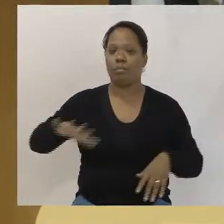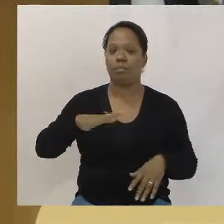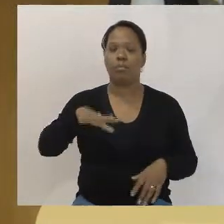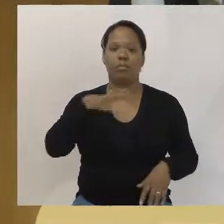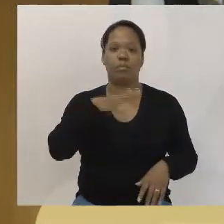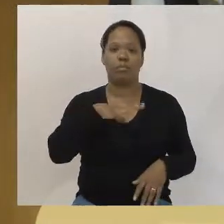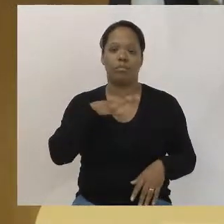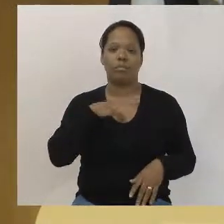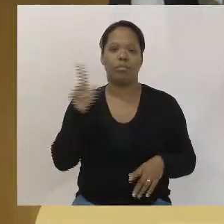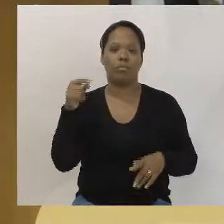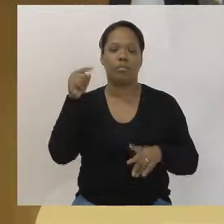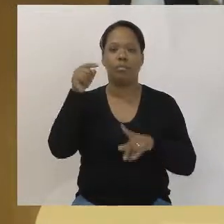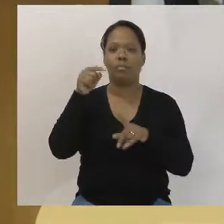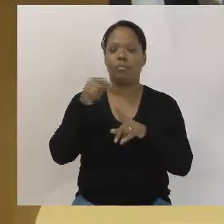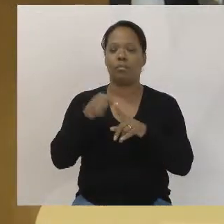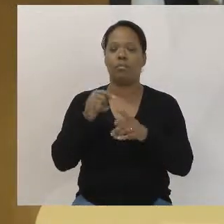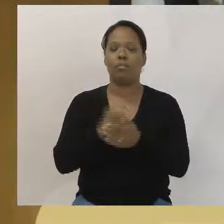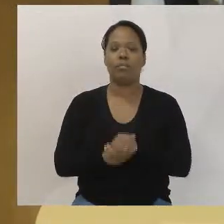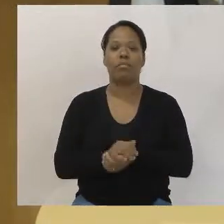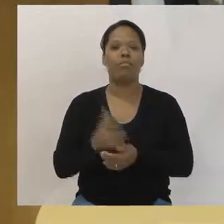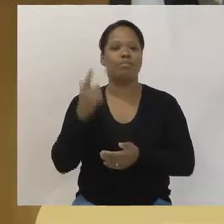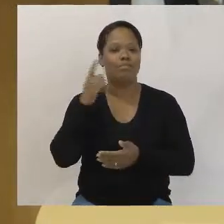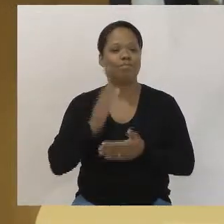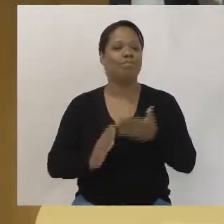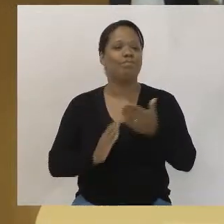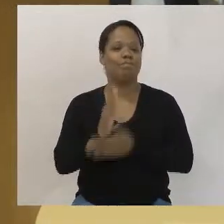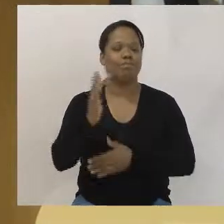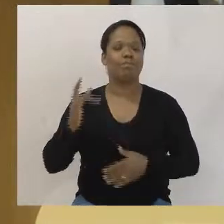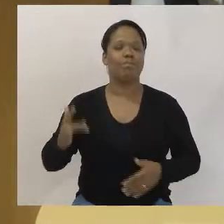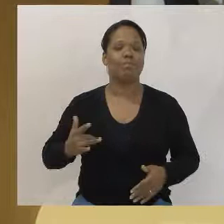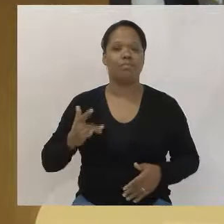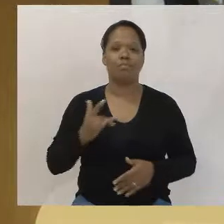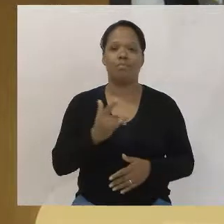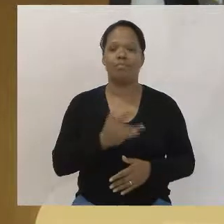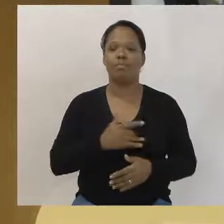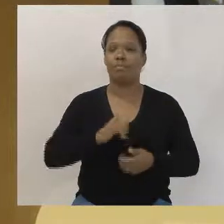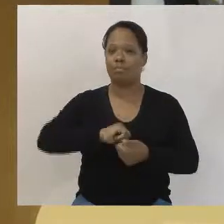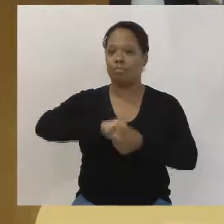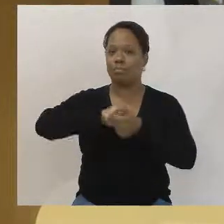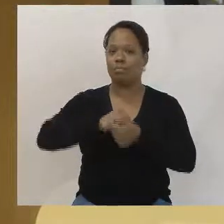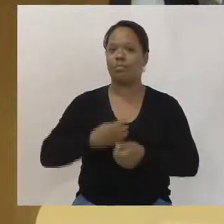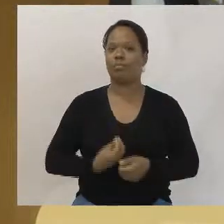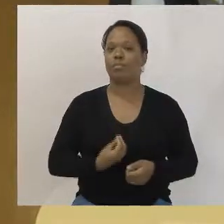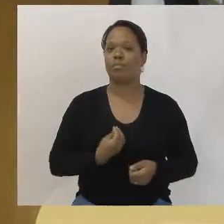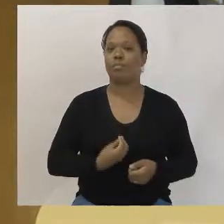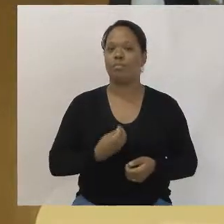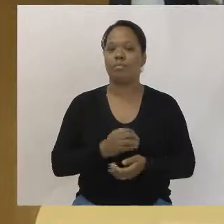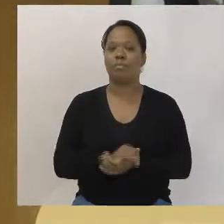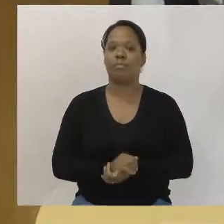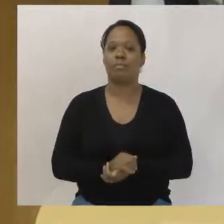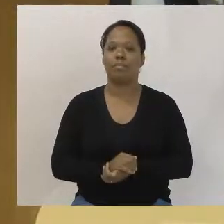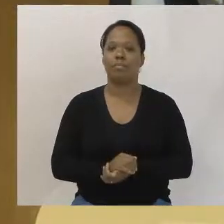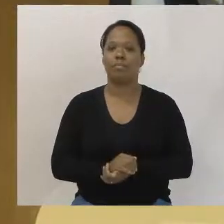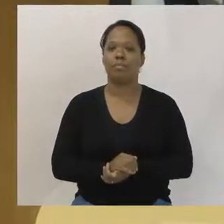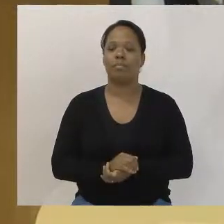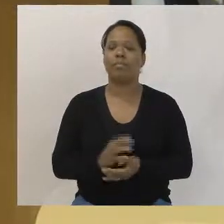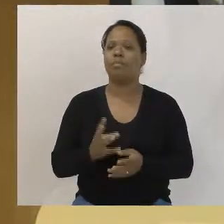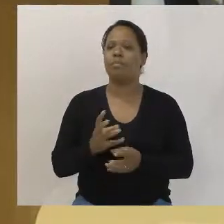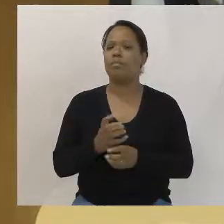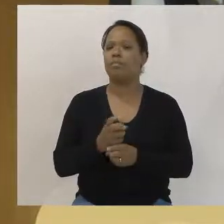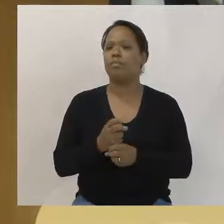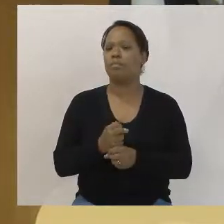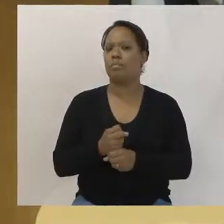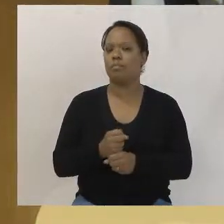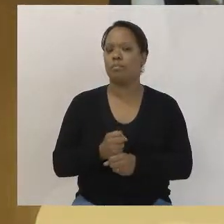visando à garantia da qualidade de vida é assim agora em números